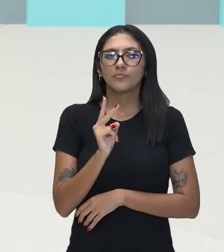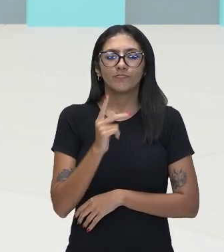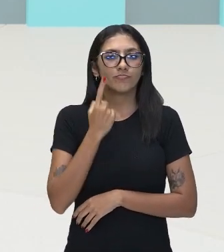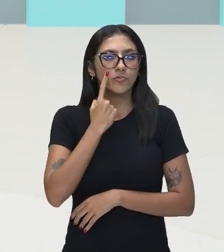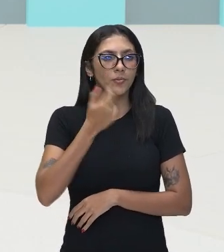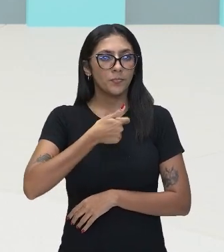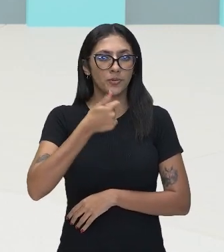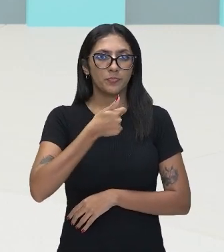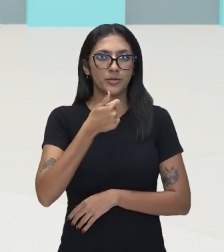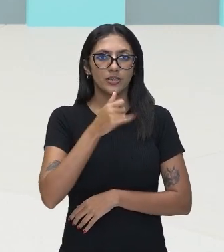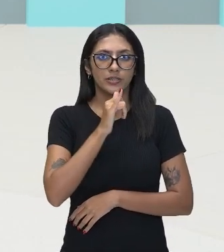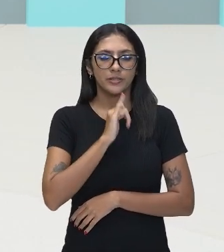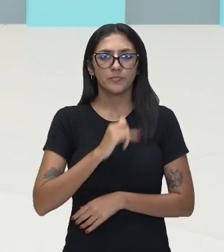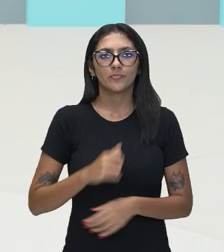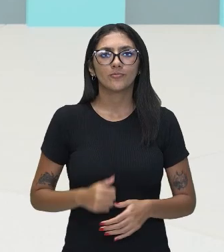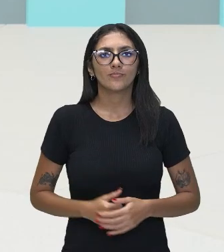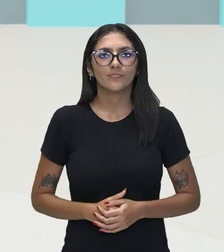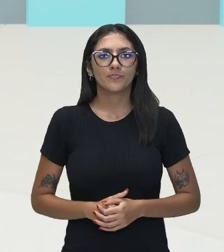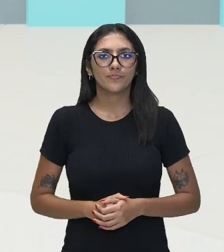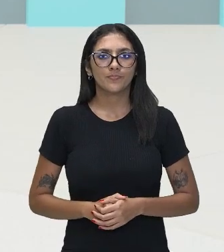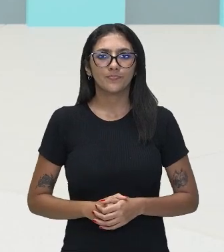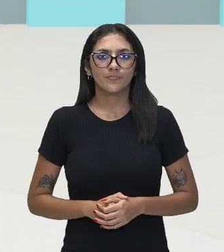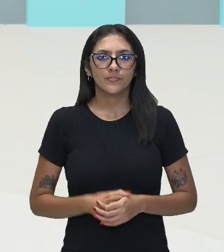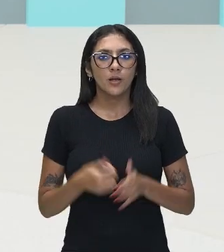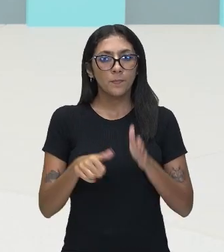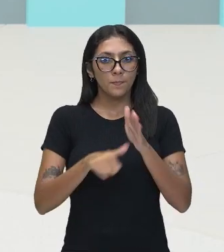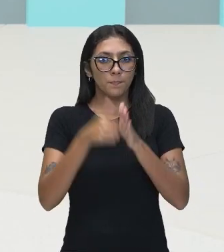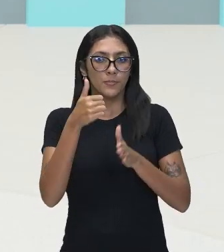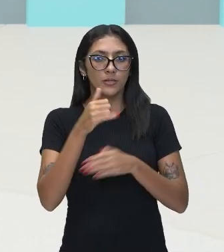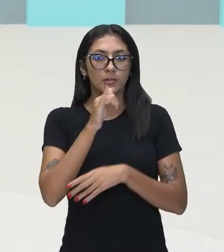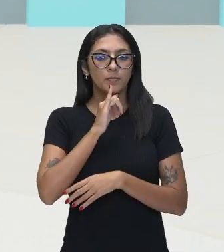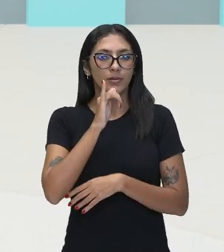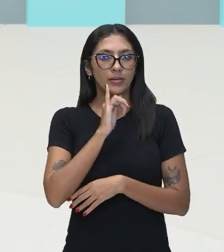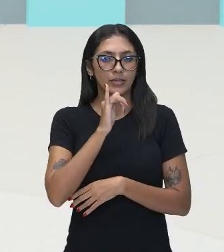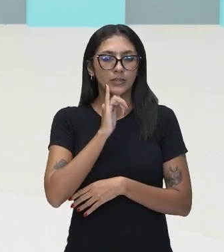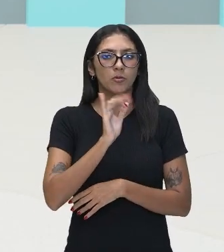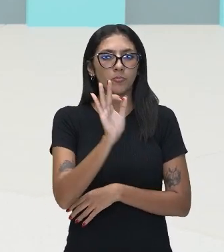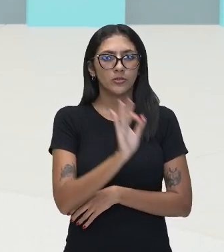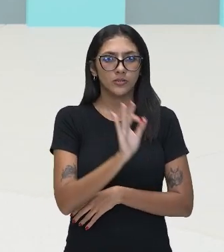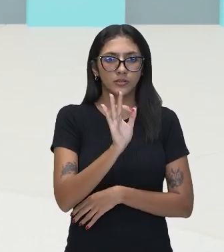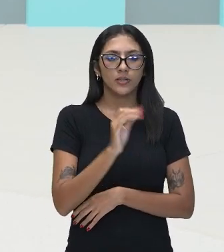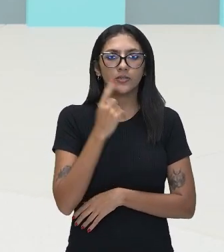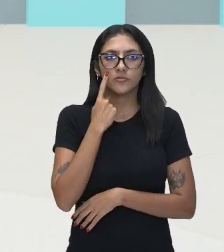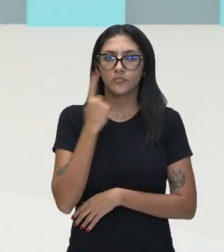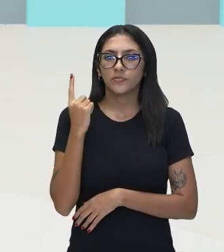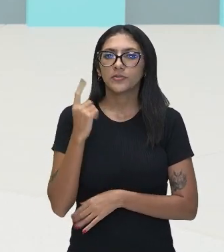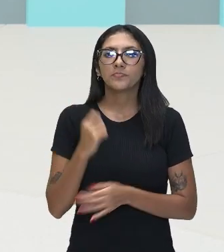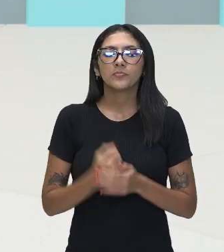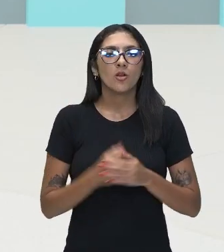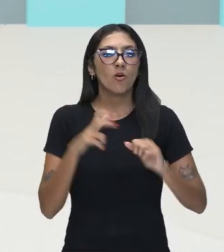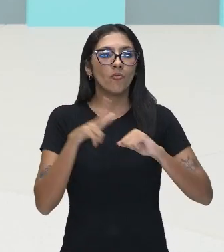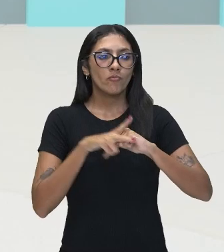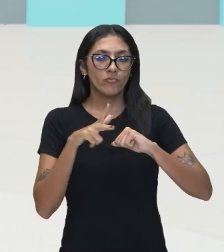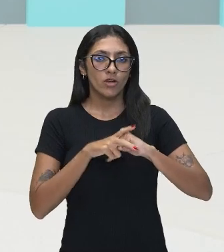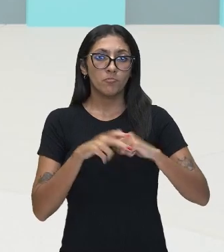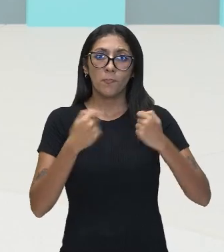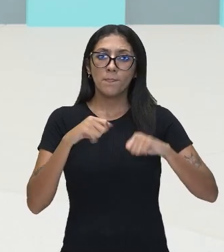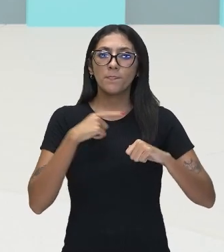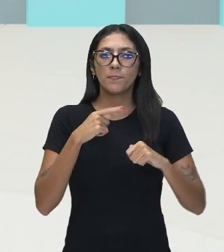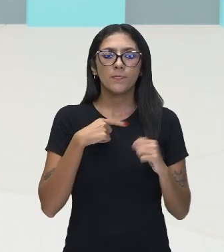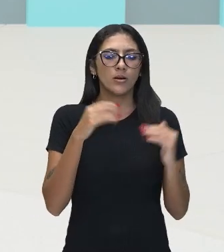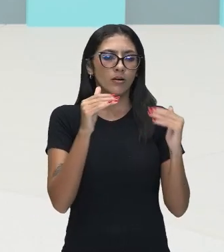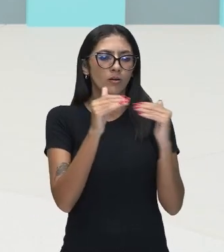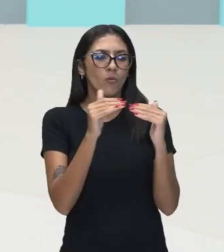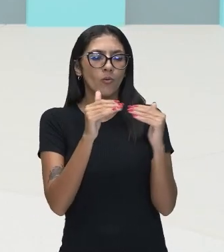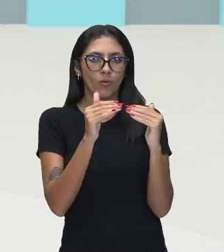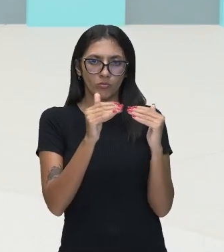primeira. Na primeira situação, quando o sujeito é uma porcentagem, o sujeito, o verbo vai concordar com o